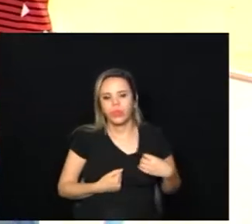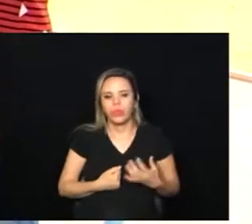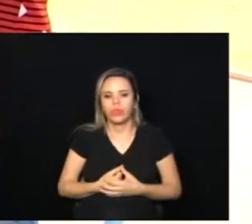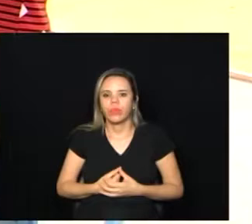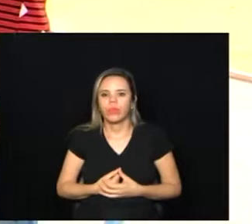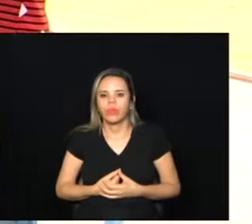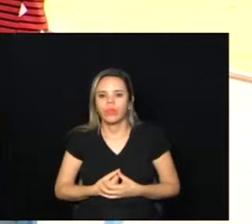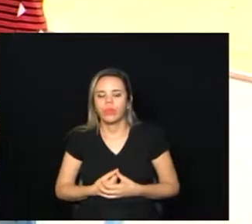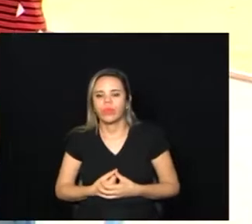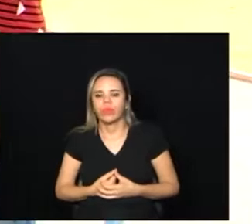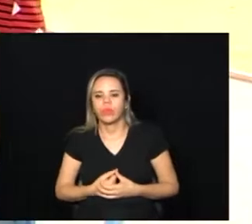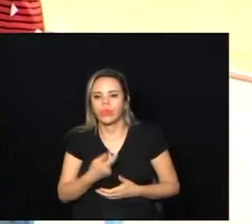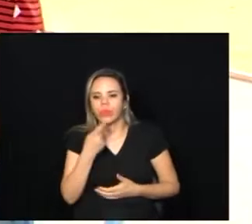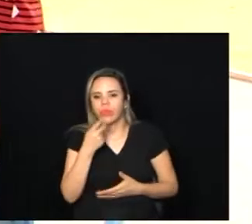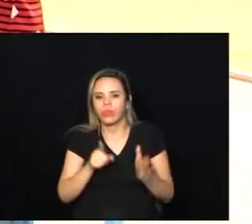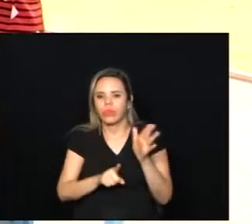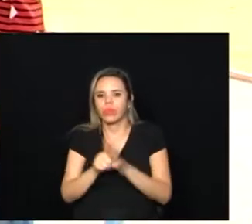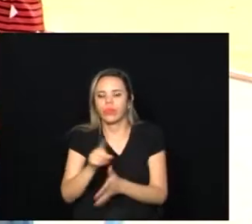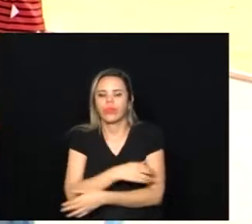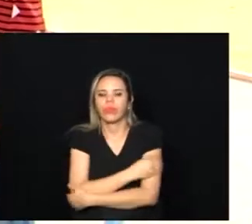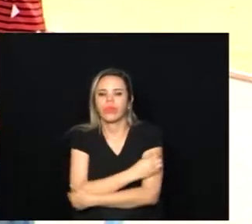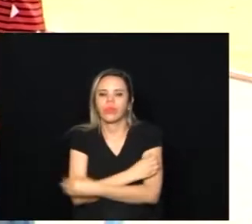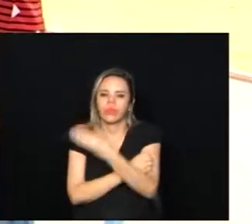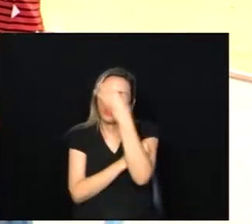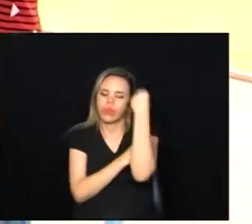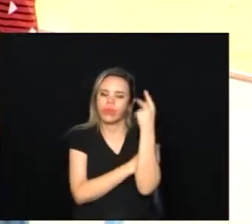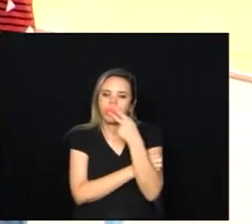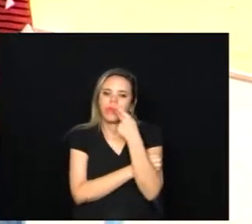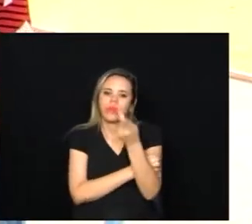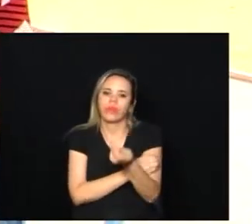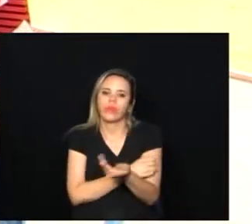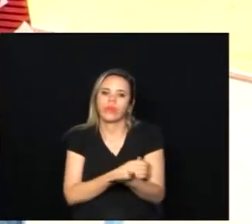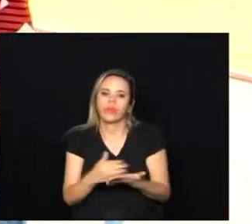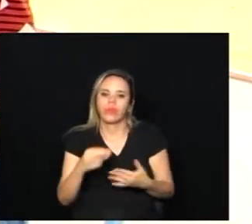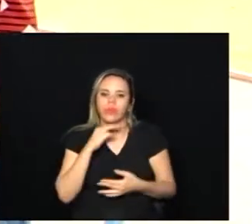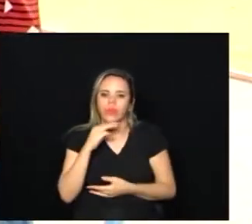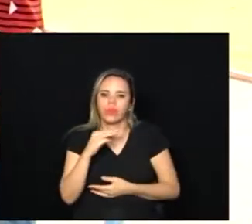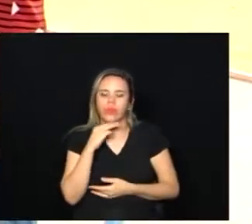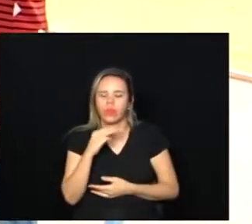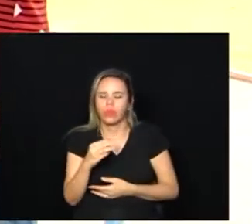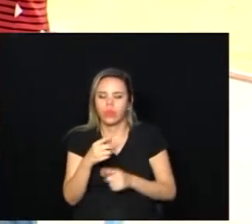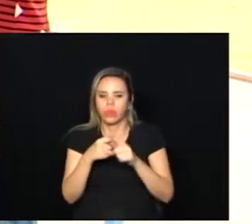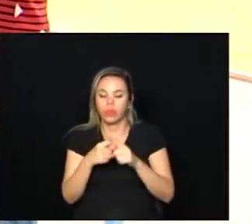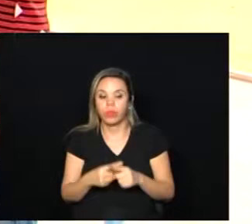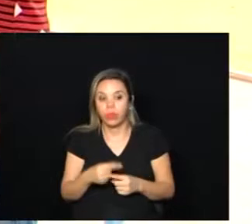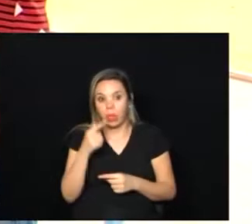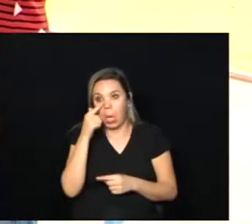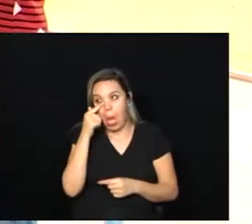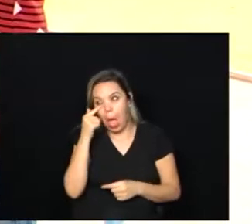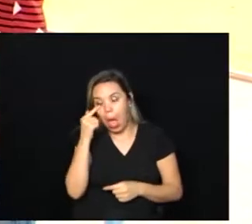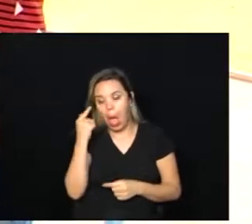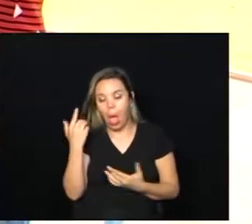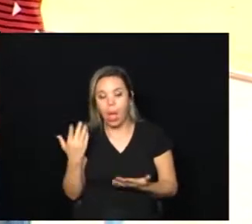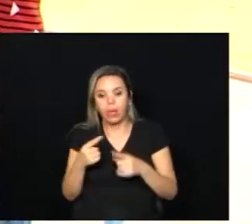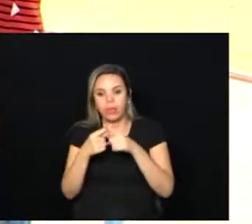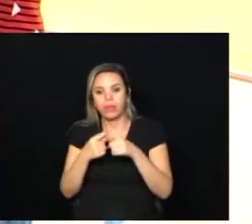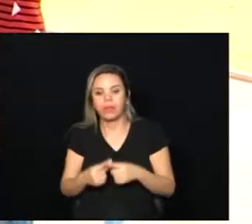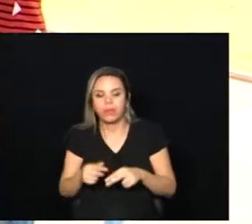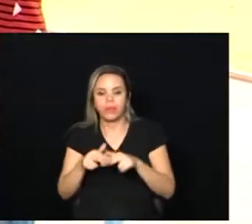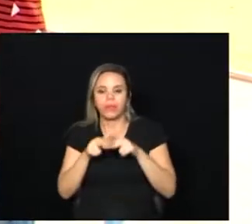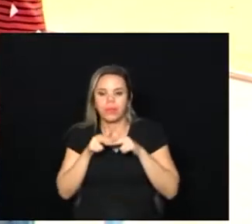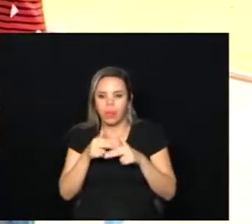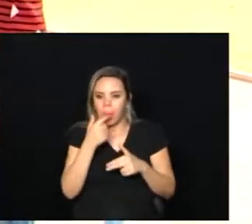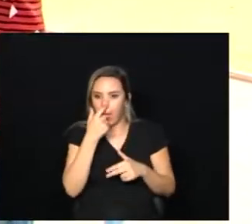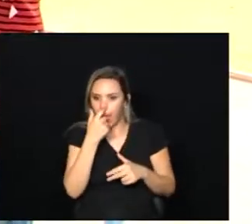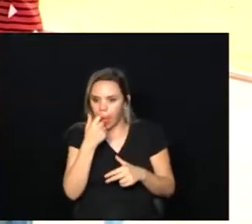Inclusive, você tinha feito uma pergunta para mim, eu tinha esquecido de falar para você. Ele começou em março, o campeonato. Isso. E o campeonato, por causa